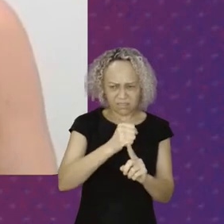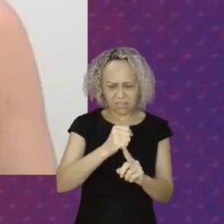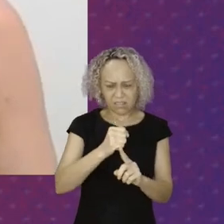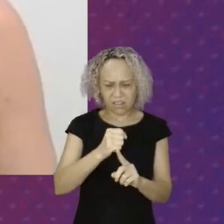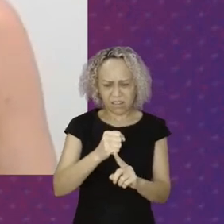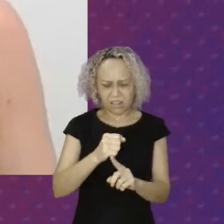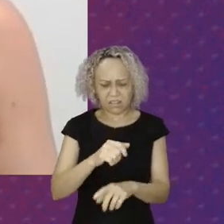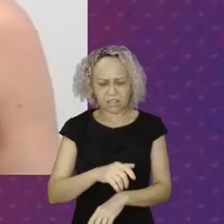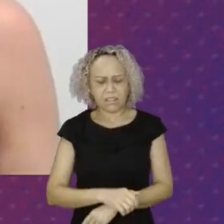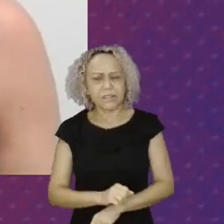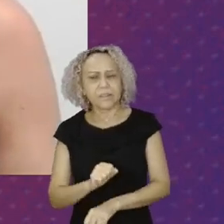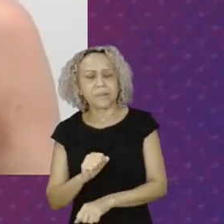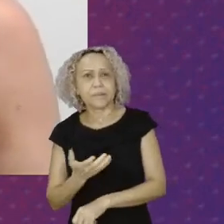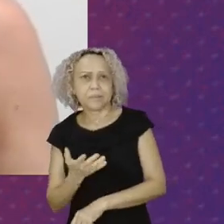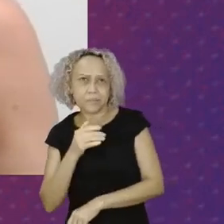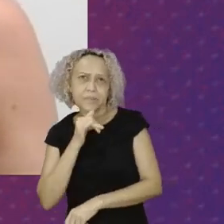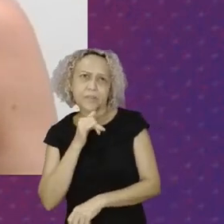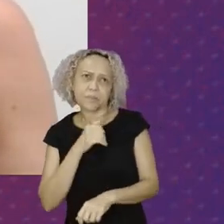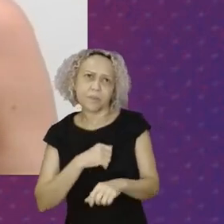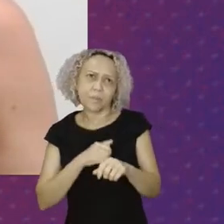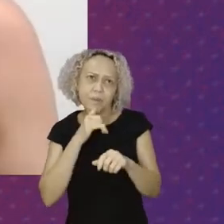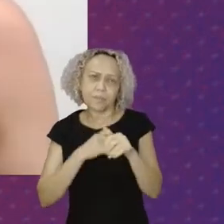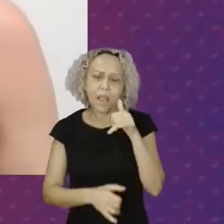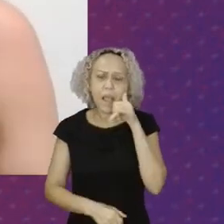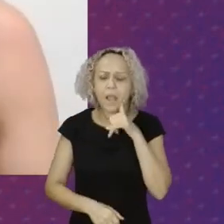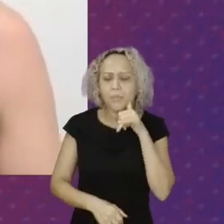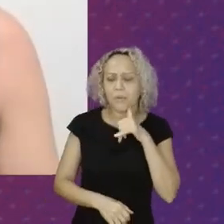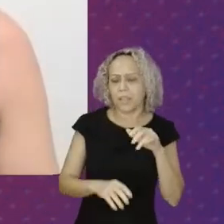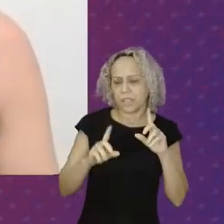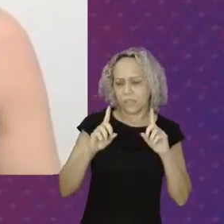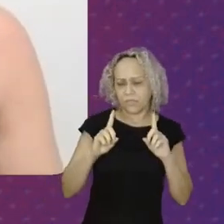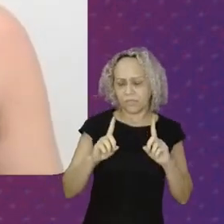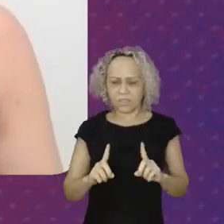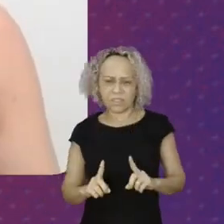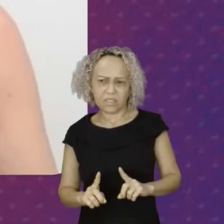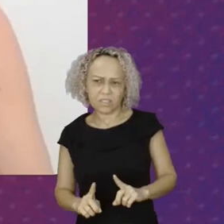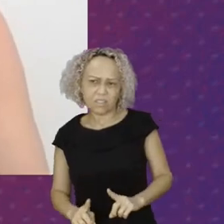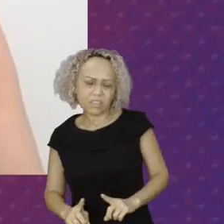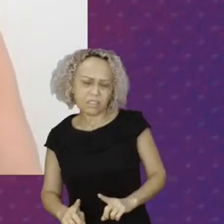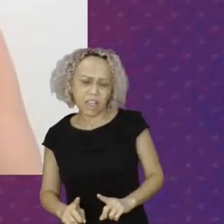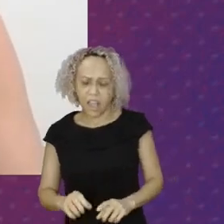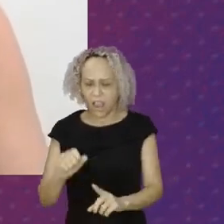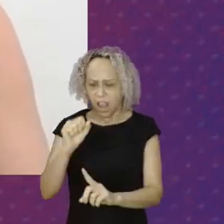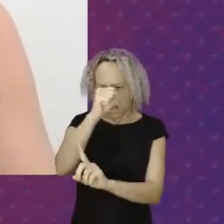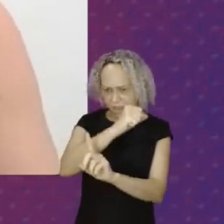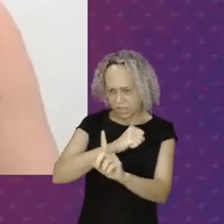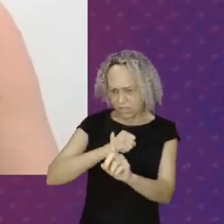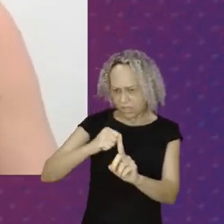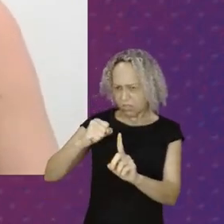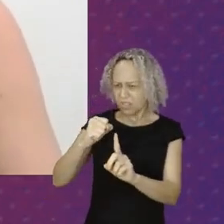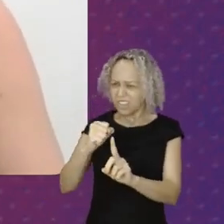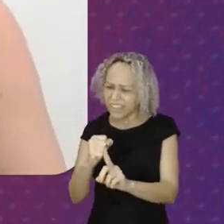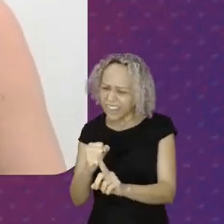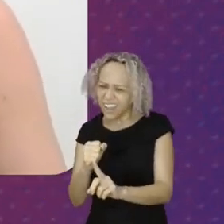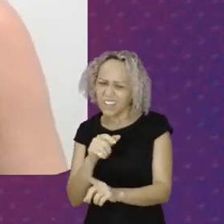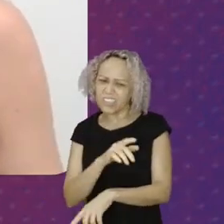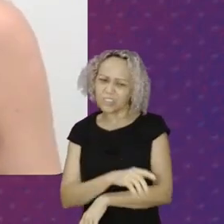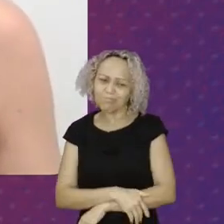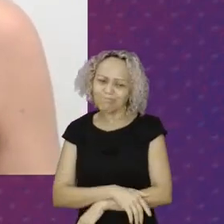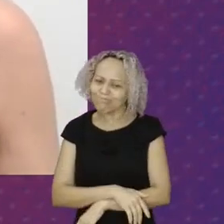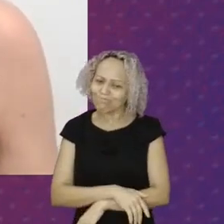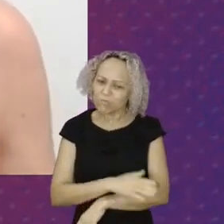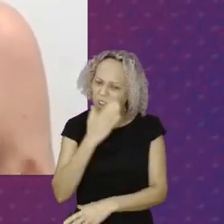esteja, e por não se esperar, não se reconhecer e não se valorizar